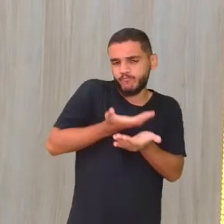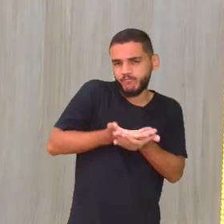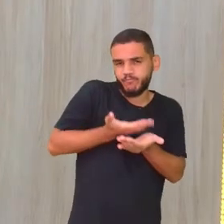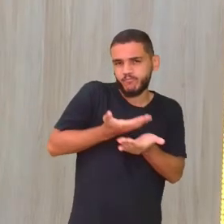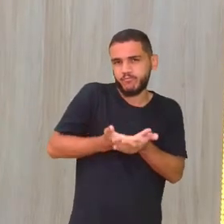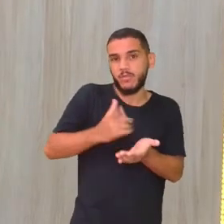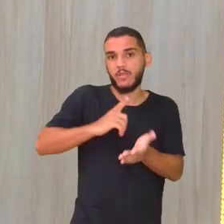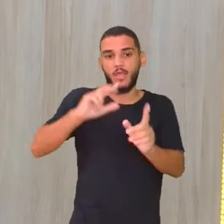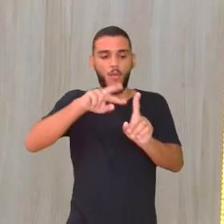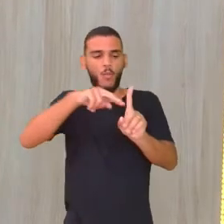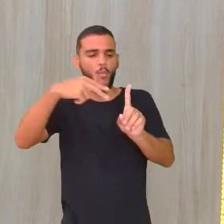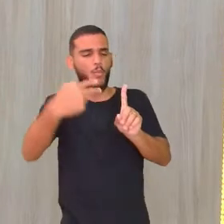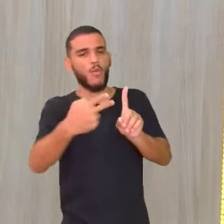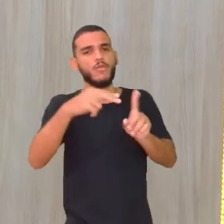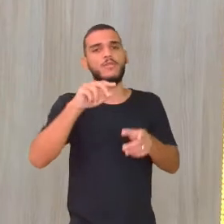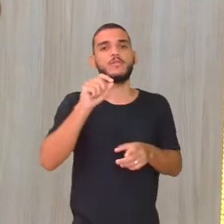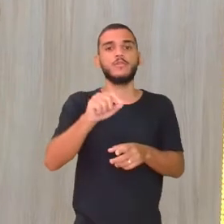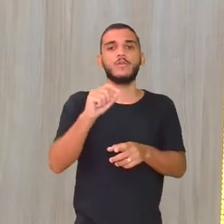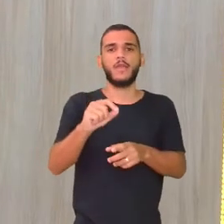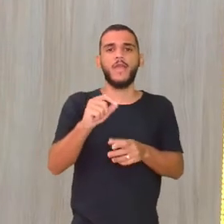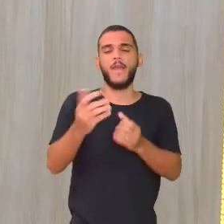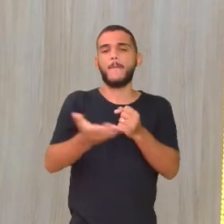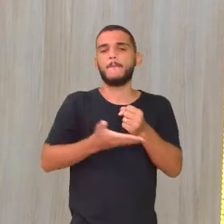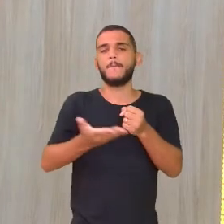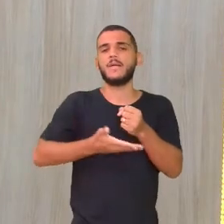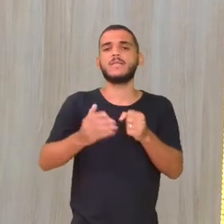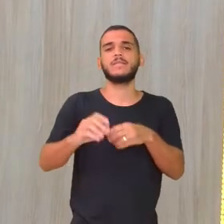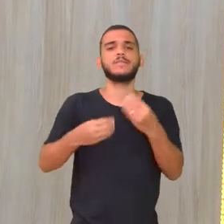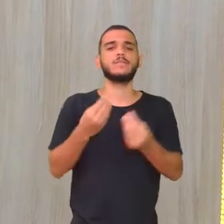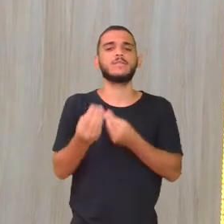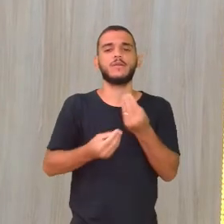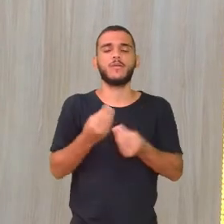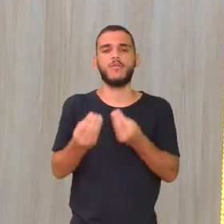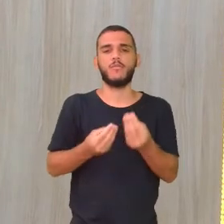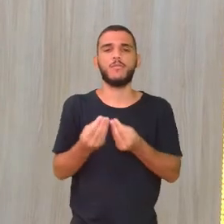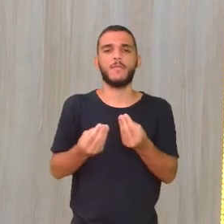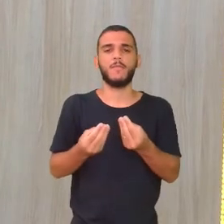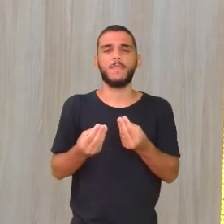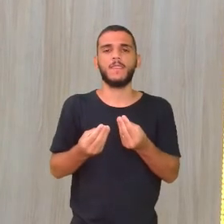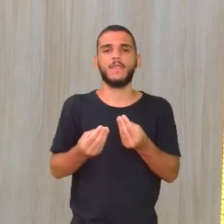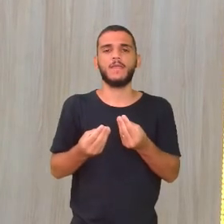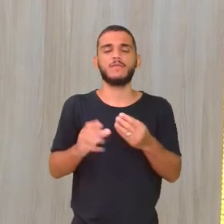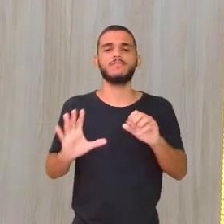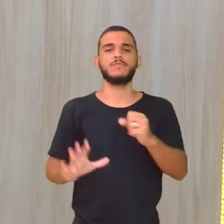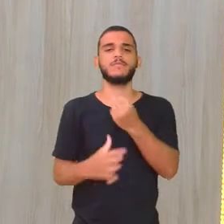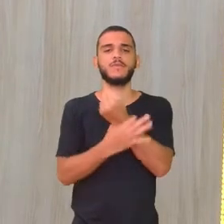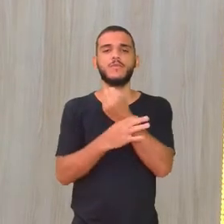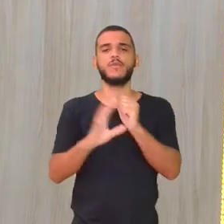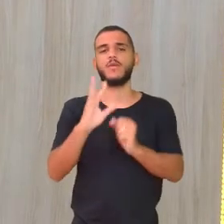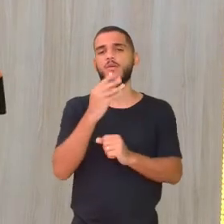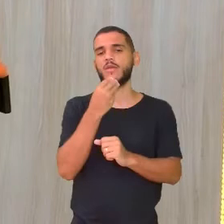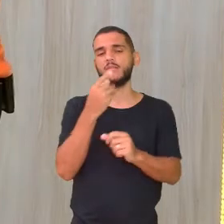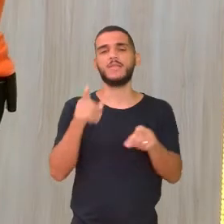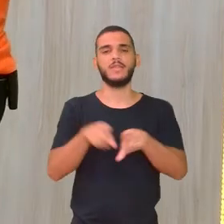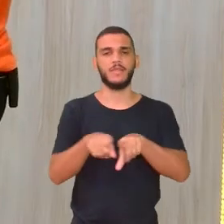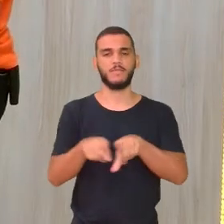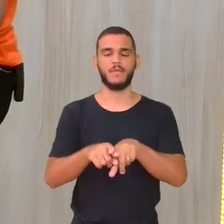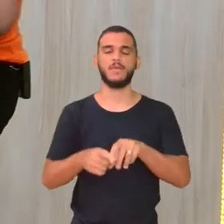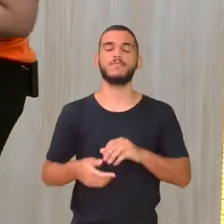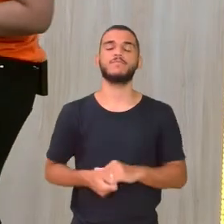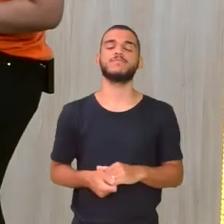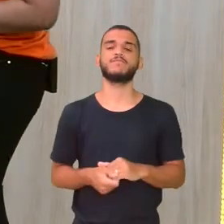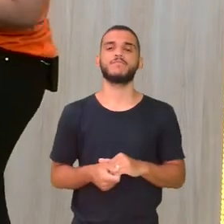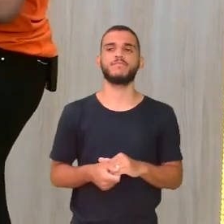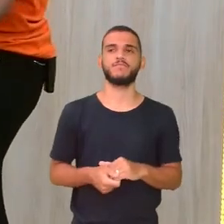vista especializado, um ponto de vista baseado em fontes seguras de conhecimento, tá certo? Então, a gente